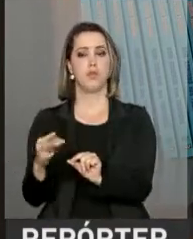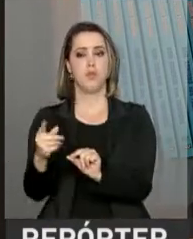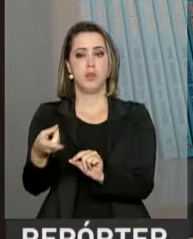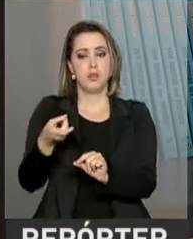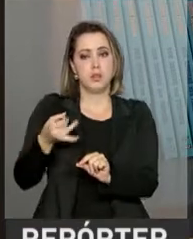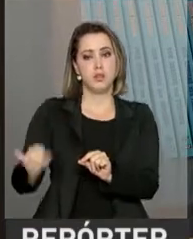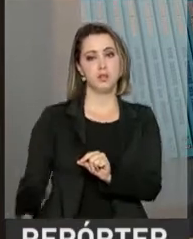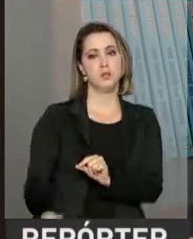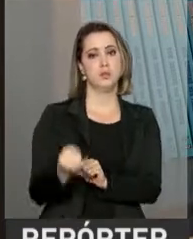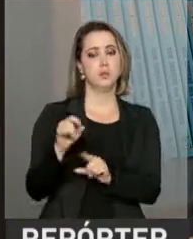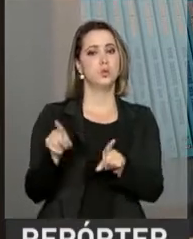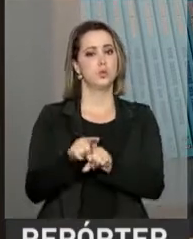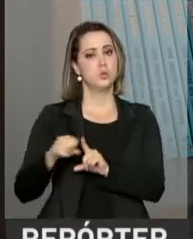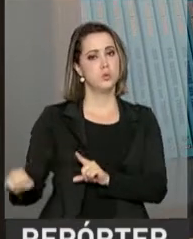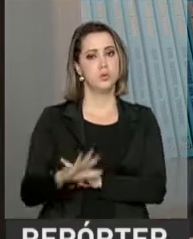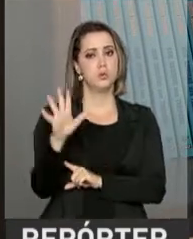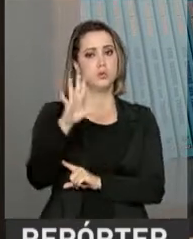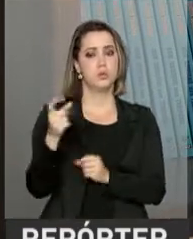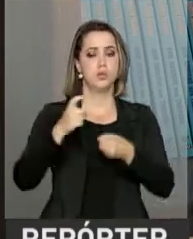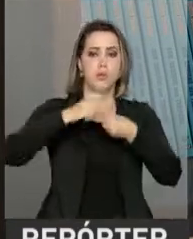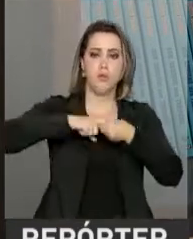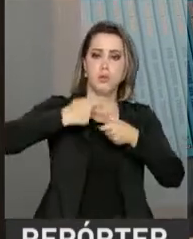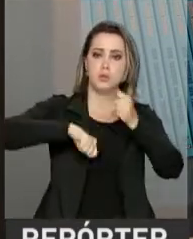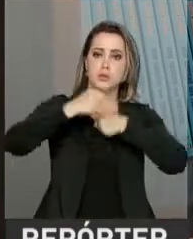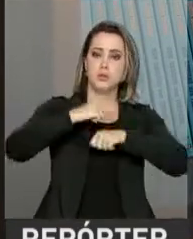de juro e da inflação e de retomada do crescimento da economia